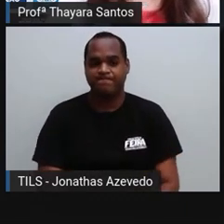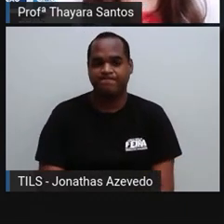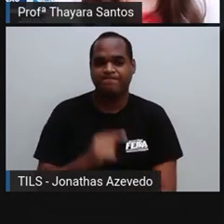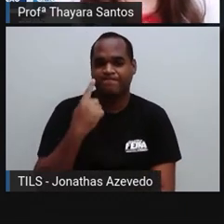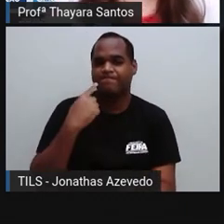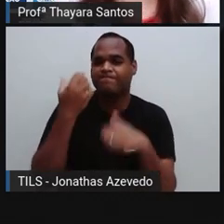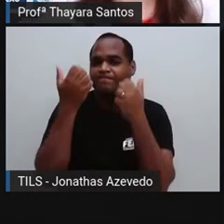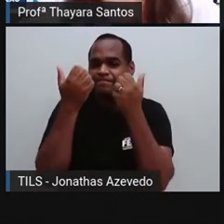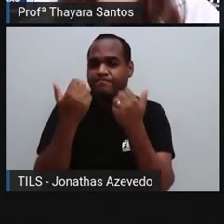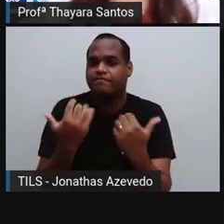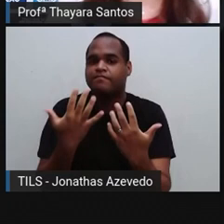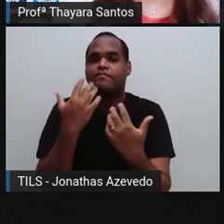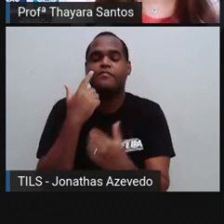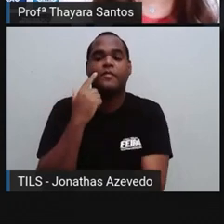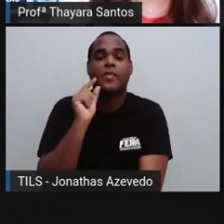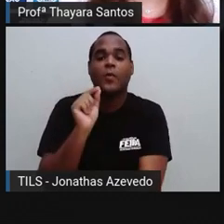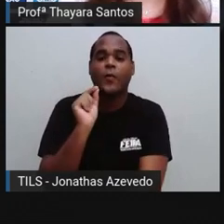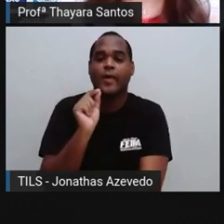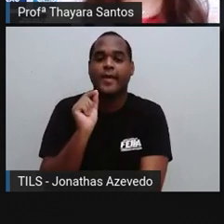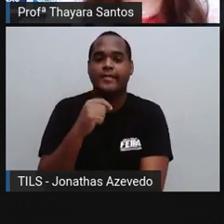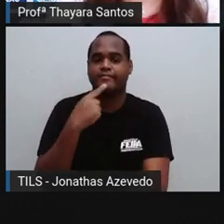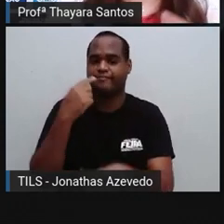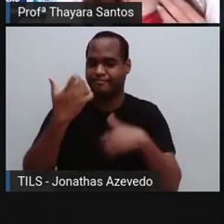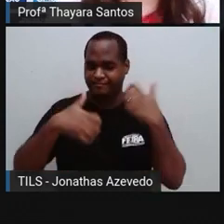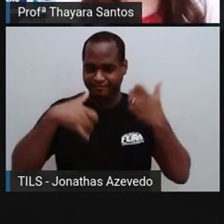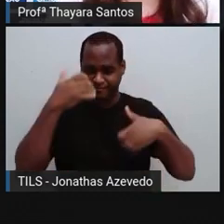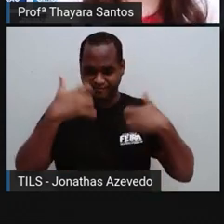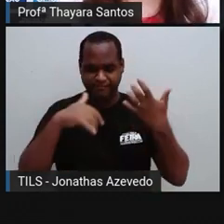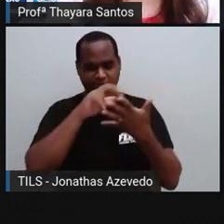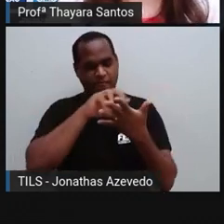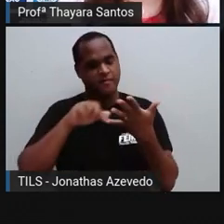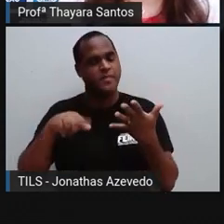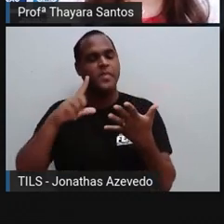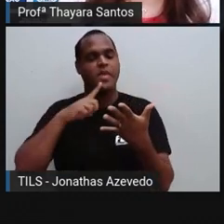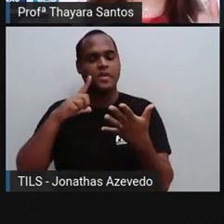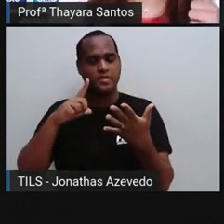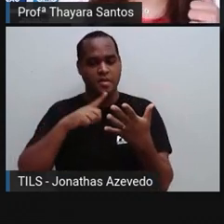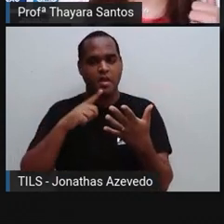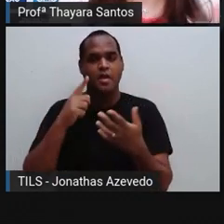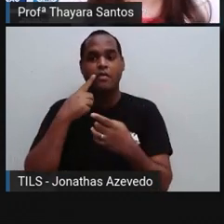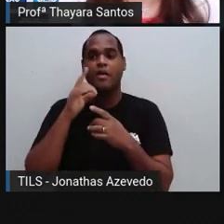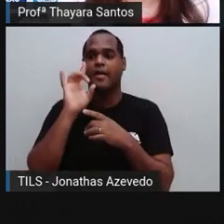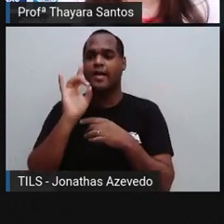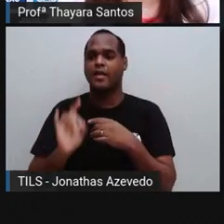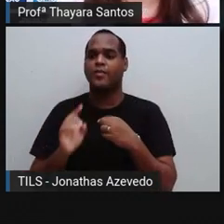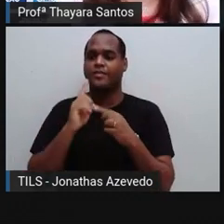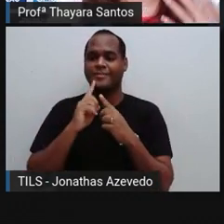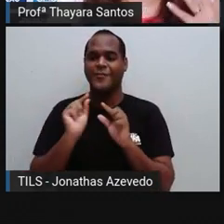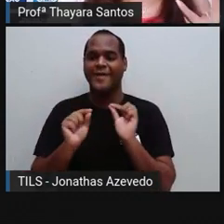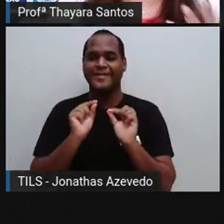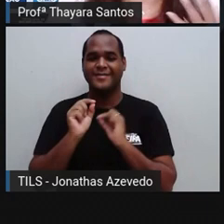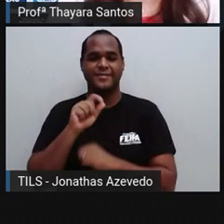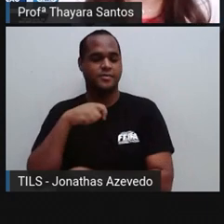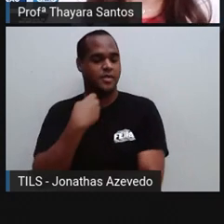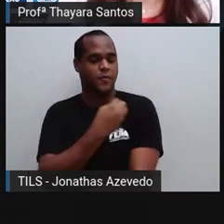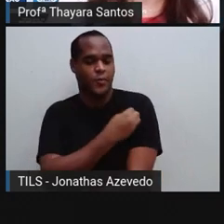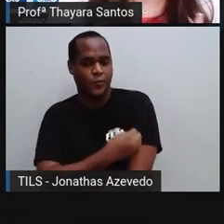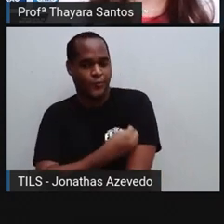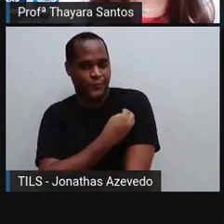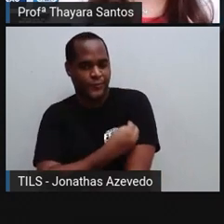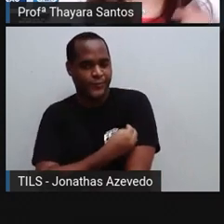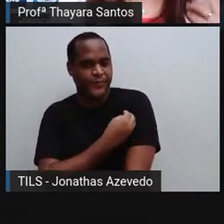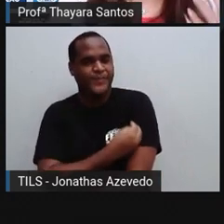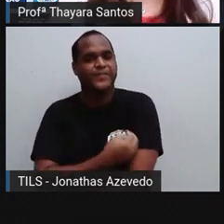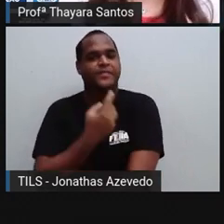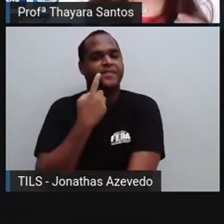Agora vamos falar um pouquinho especificamente sobre cada um dos tipos dessas drogas que existem. Vamos começar pelo álcool. O que é esse álcool?